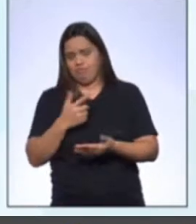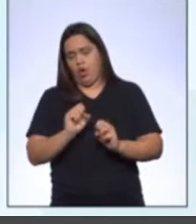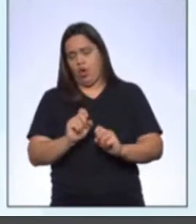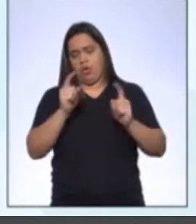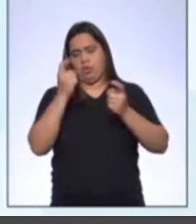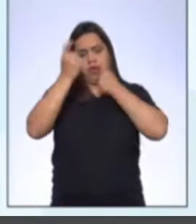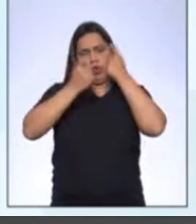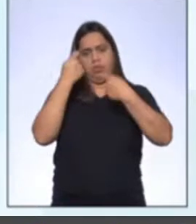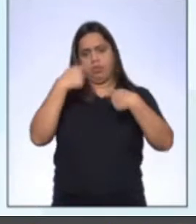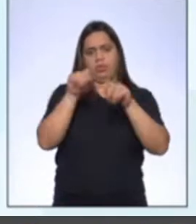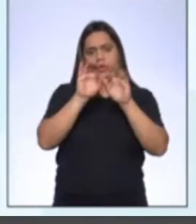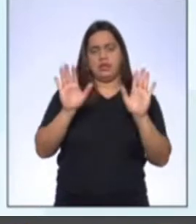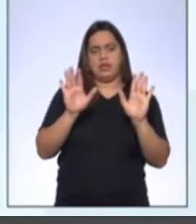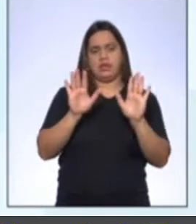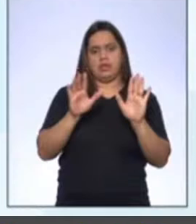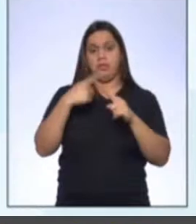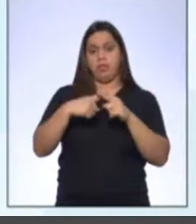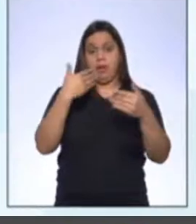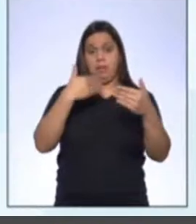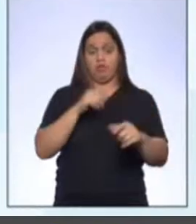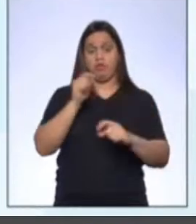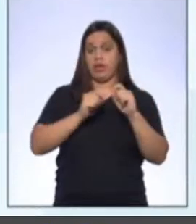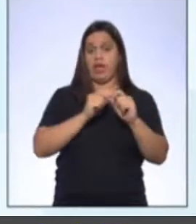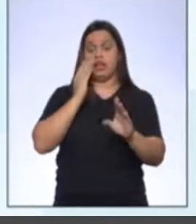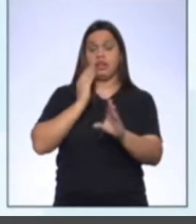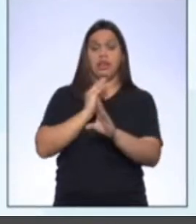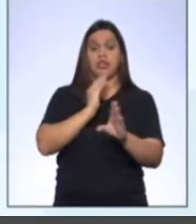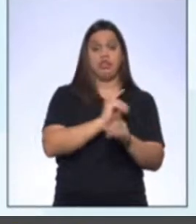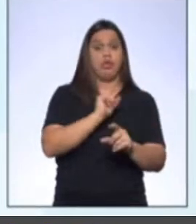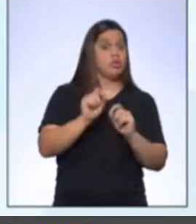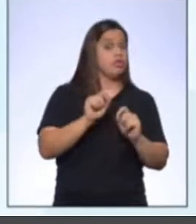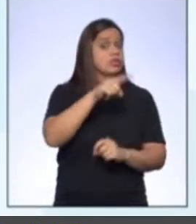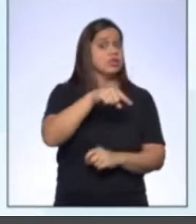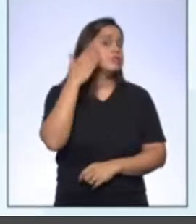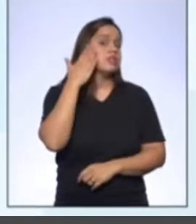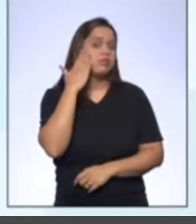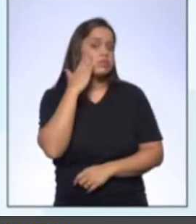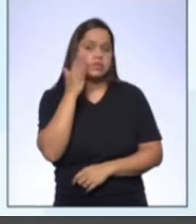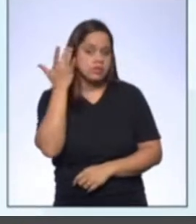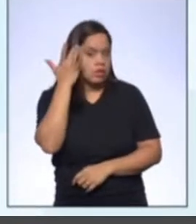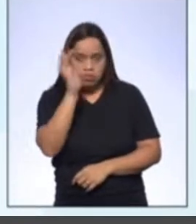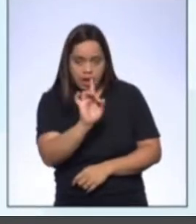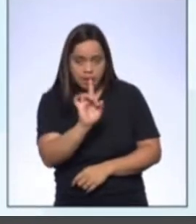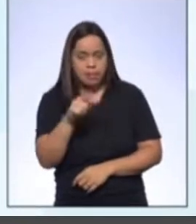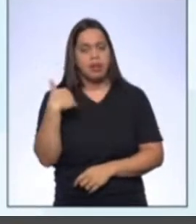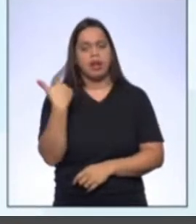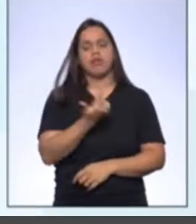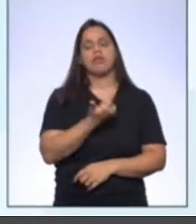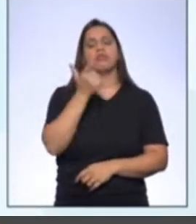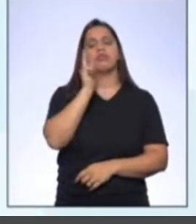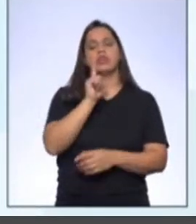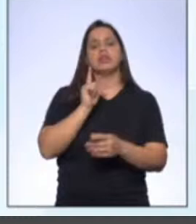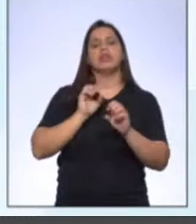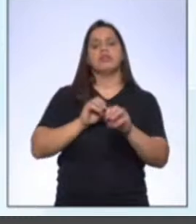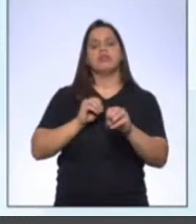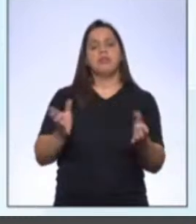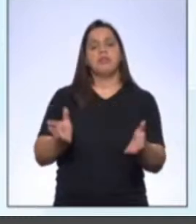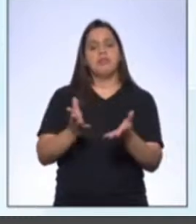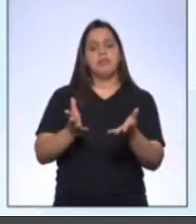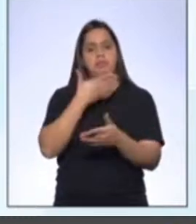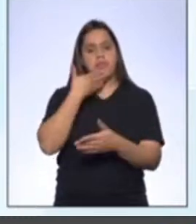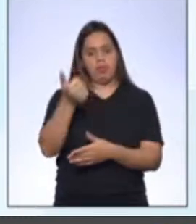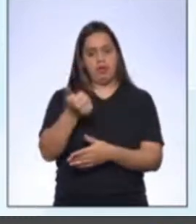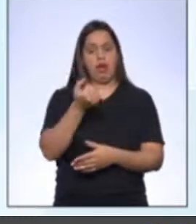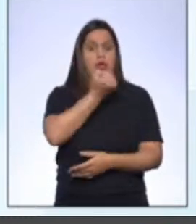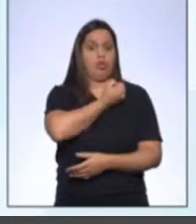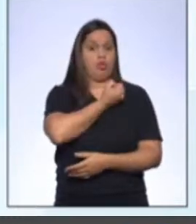como eu já disse, é identificar o que vocês não sabem para a gente melhorar isso daí, tá bom? Vamos para a questão 14.